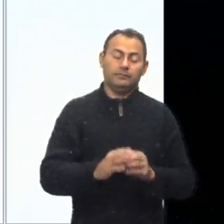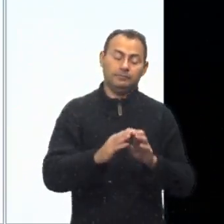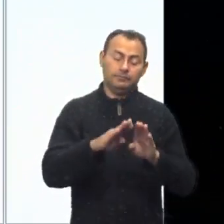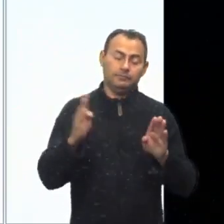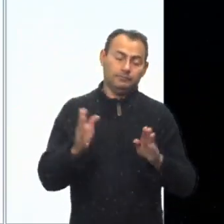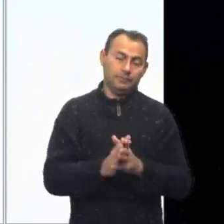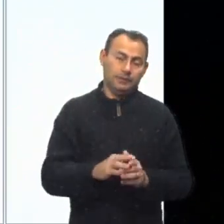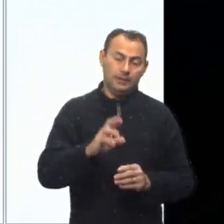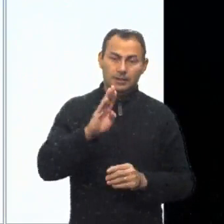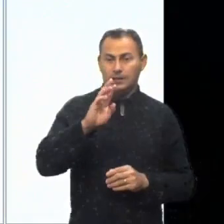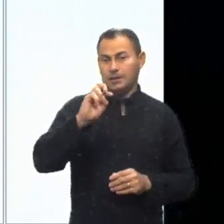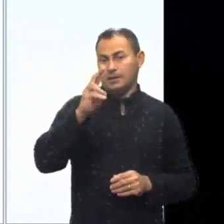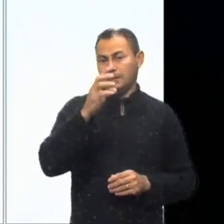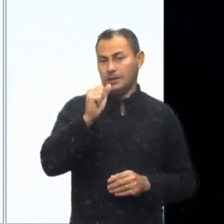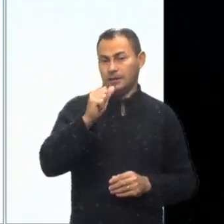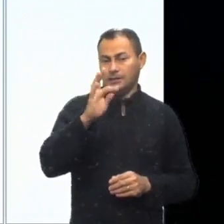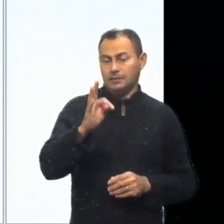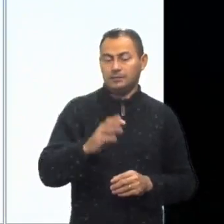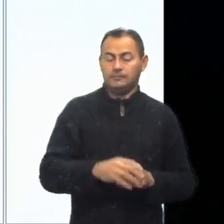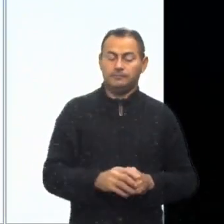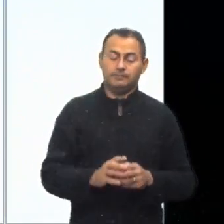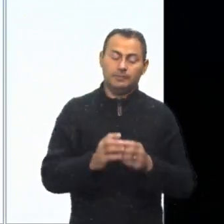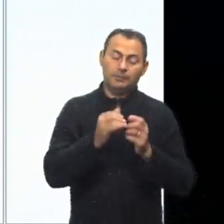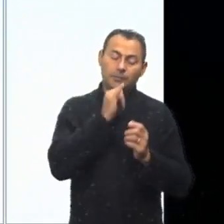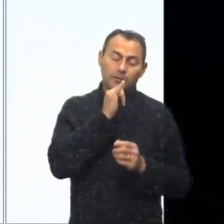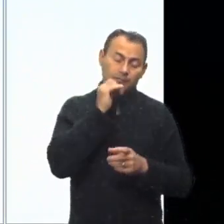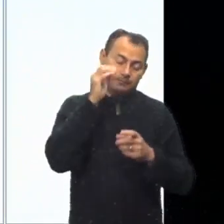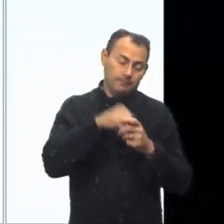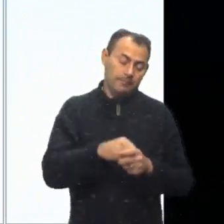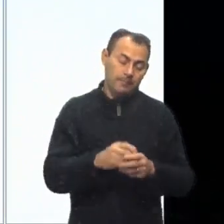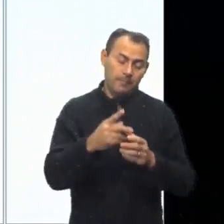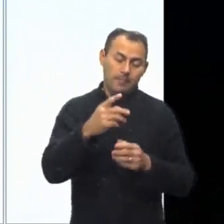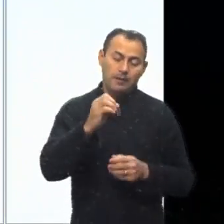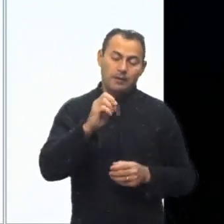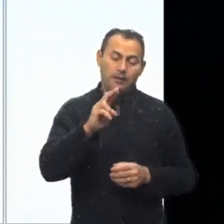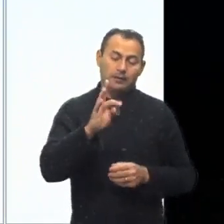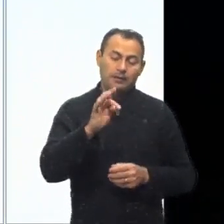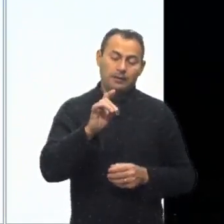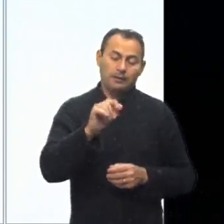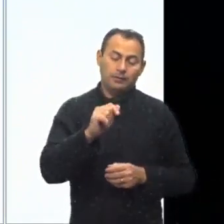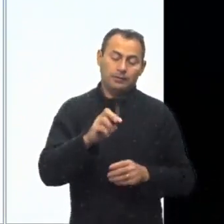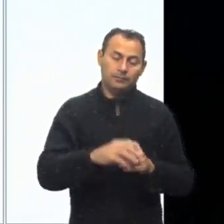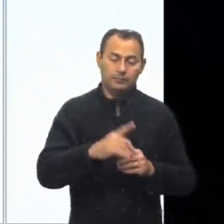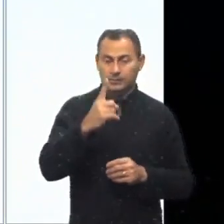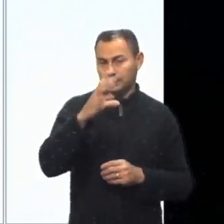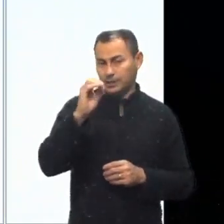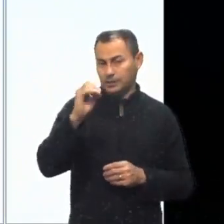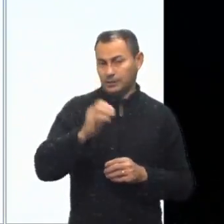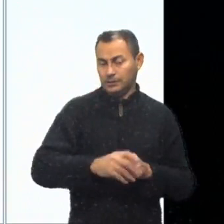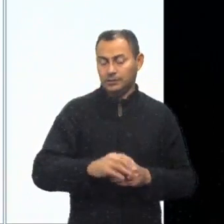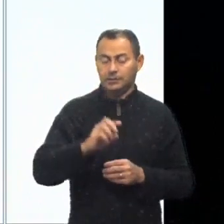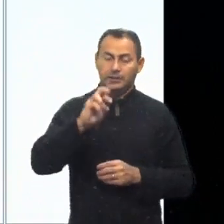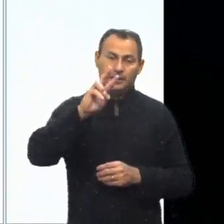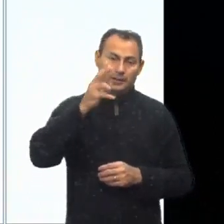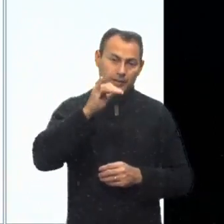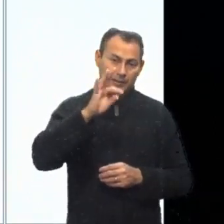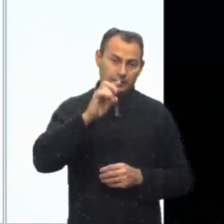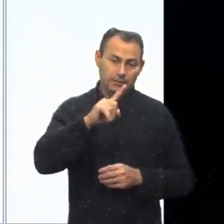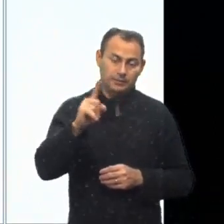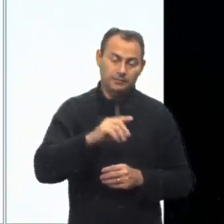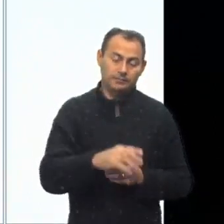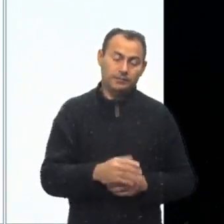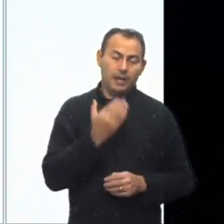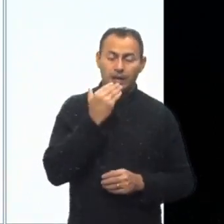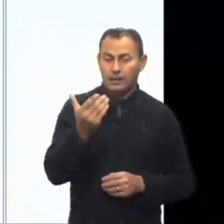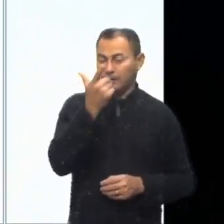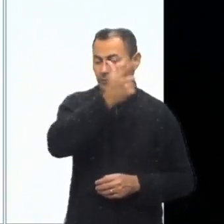em Hz. Aí eu vou colocar, por exemplo, uma portadora de 100 Hz. Eu digito e aperto Enter. Aí ele vai